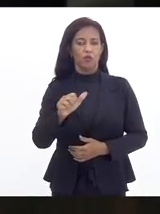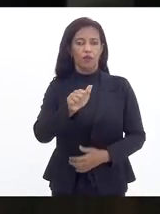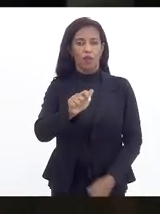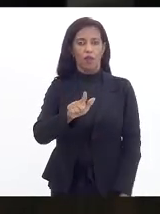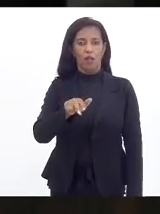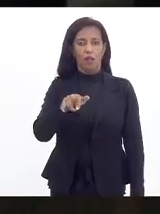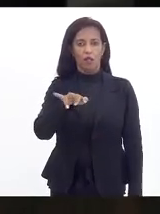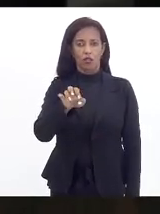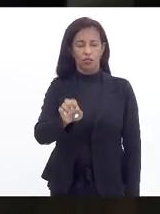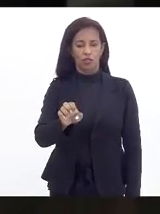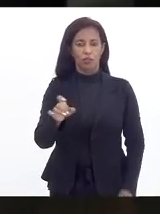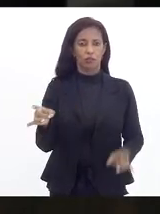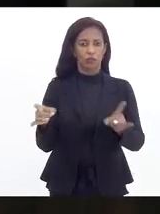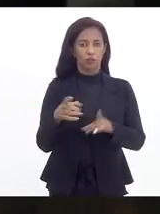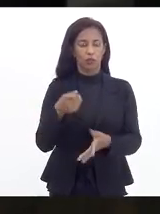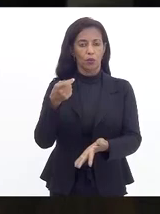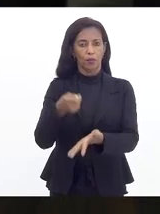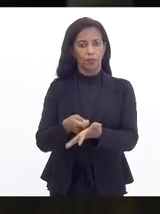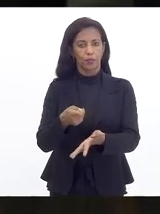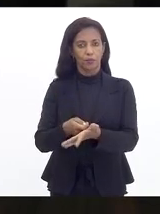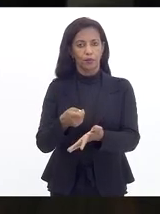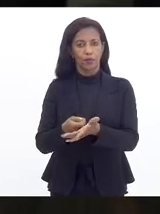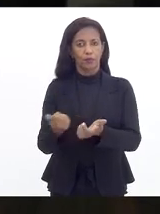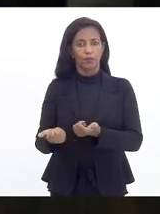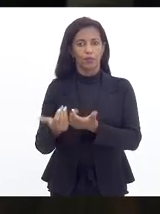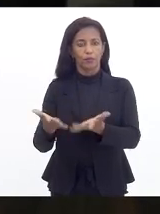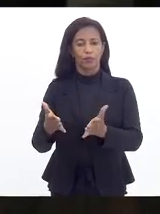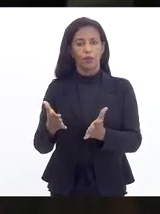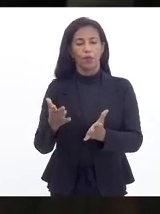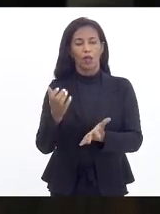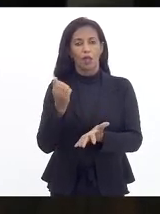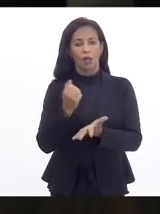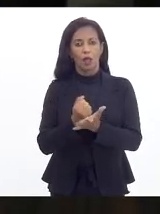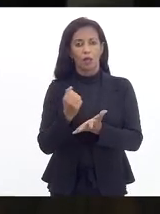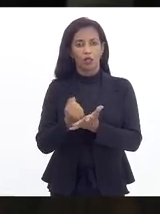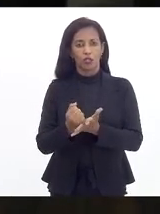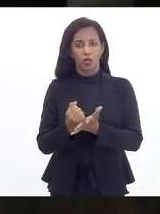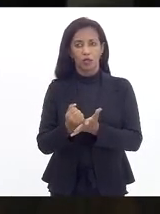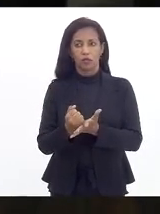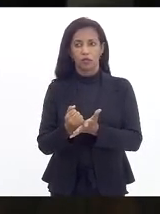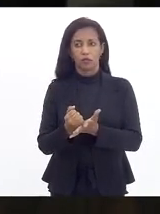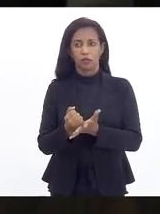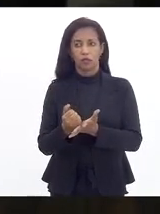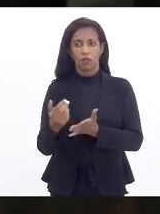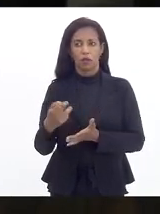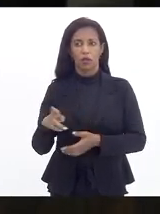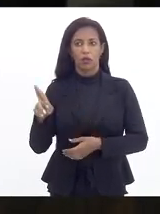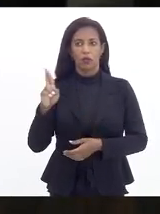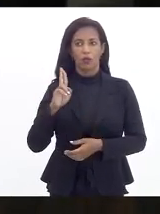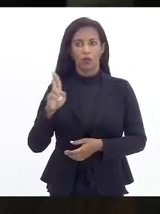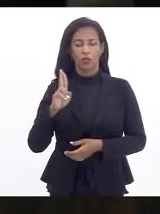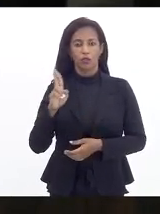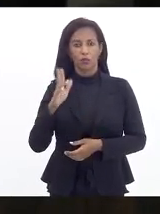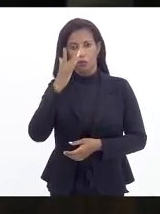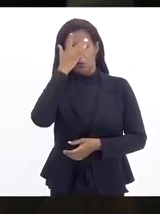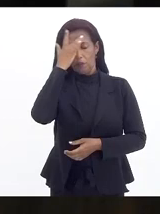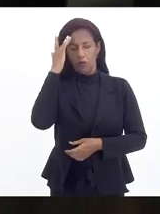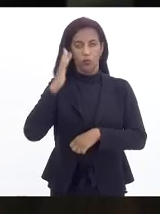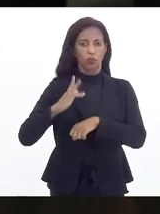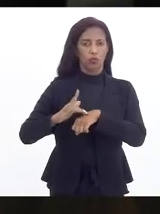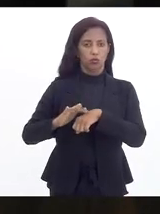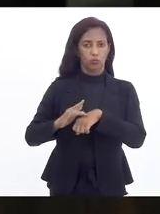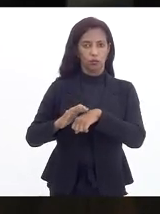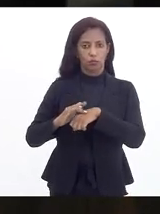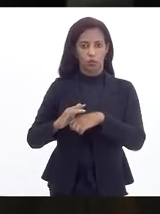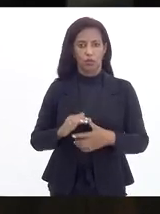Knoploch, que dispõe sobre a obrigatoriedade de entrega de atestados de comparecimento aos responsáveis e acompanhantes de enfermos,